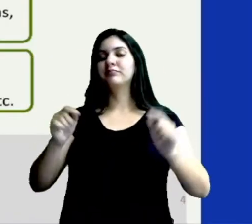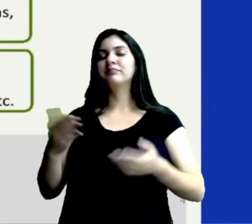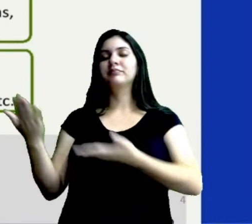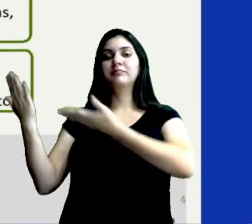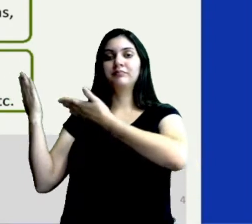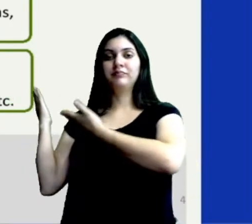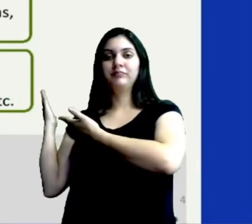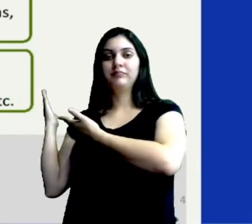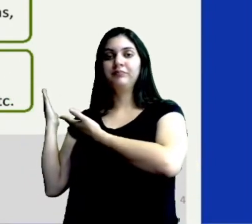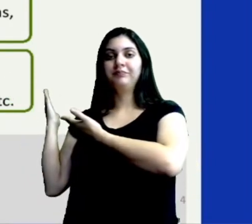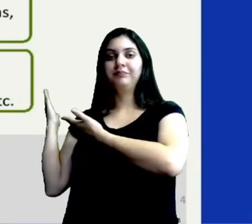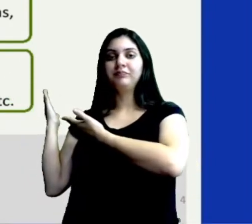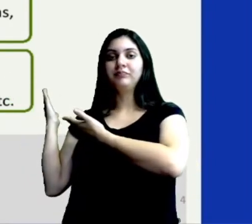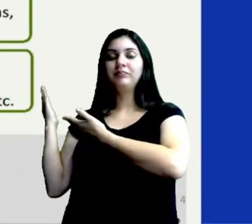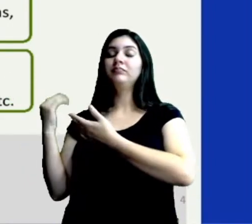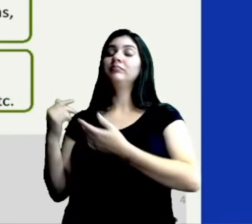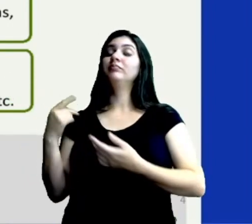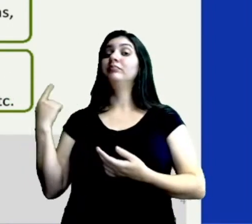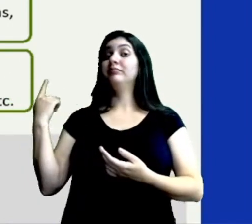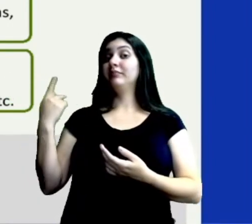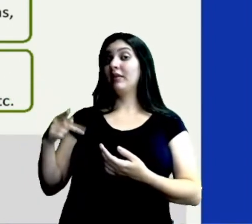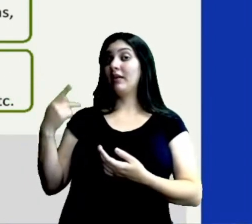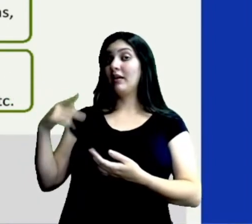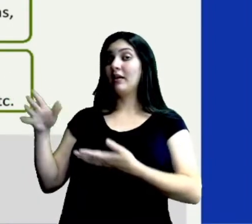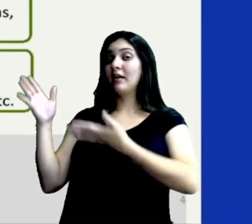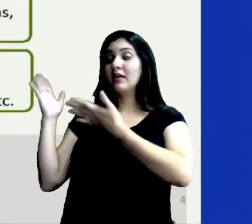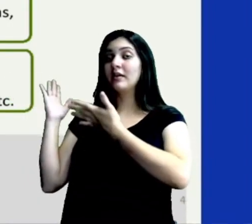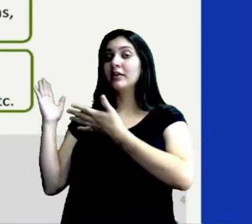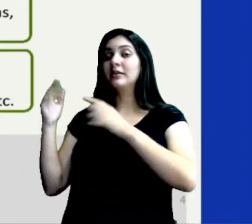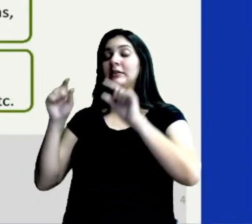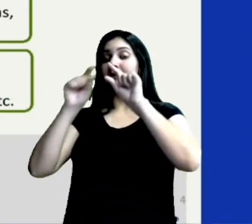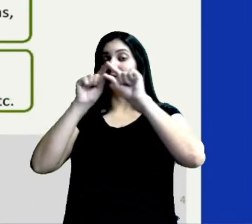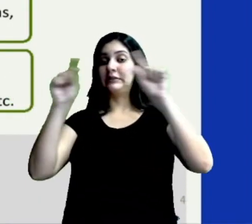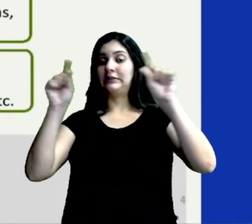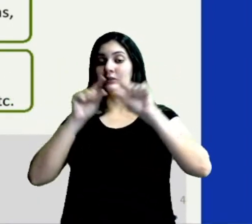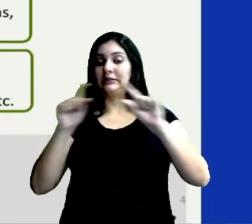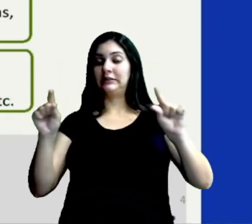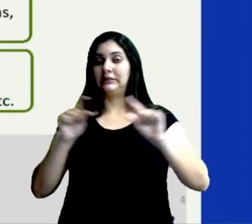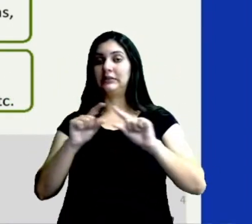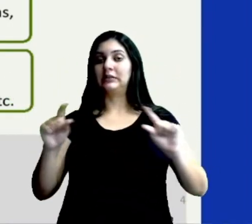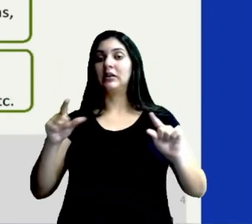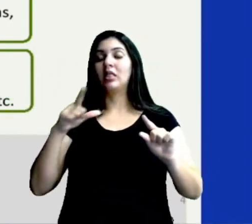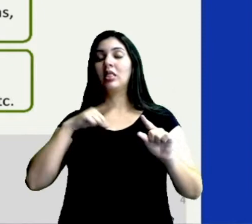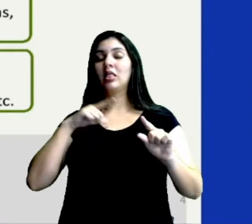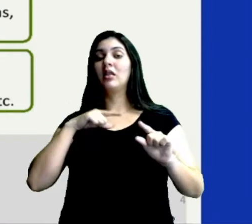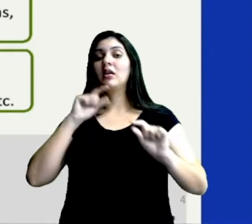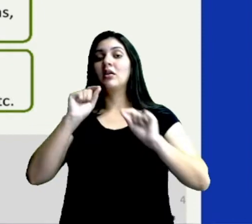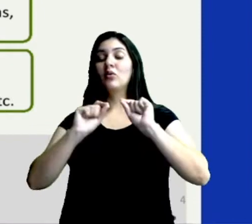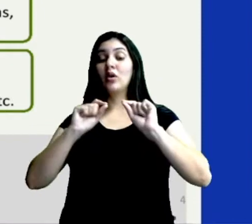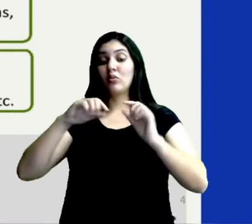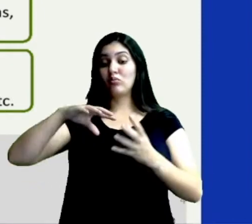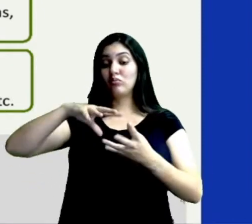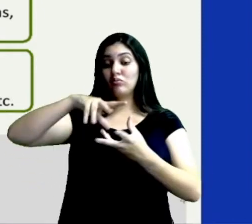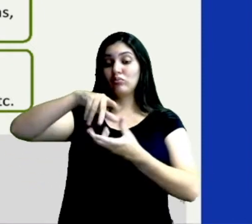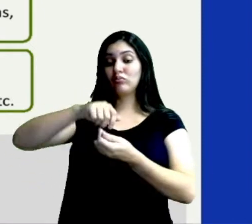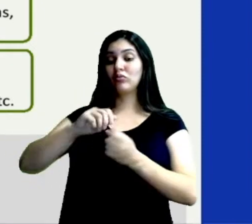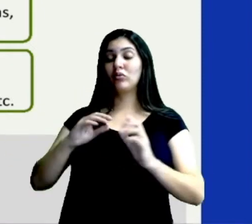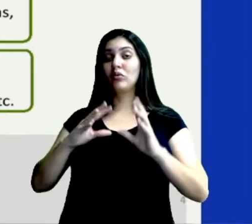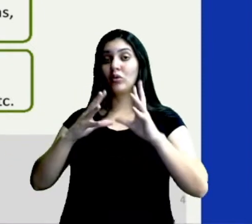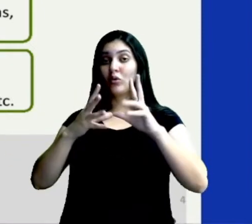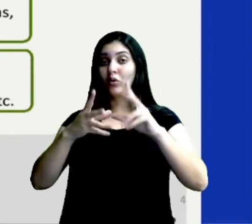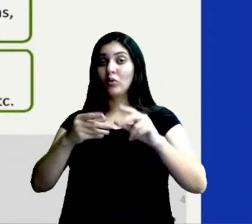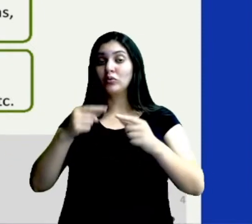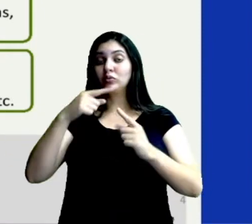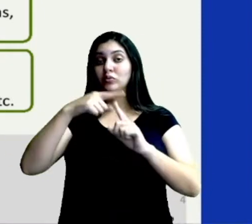Coloca aqui na tela. Nessa tabelinha, a gente consegue ter o universo todo dos